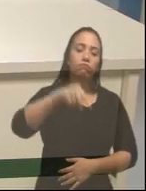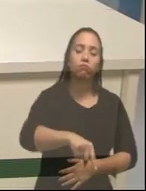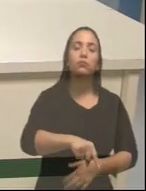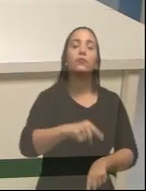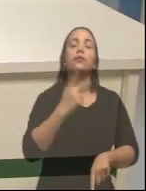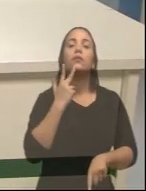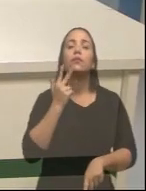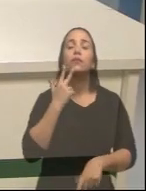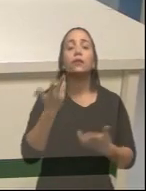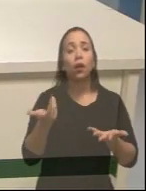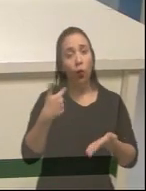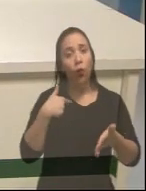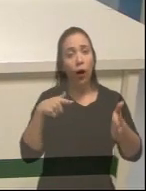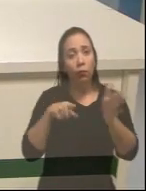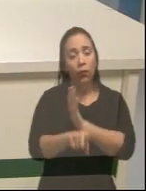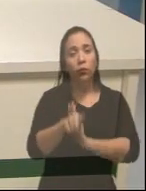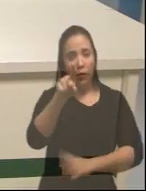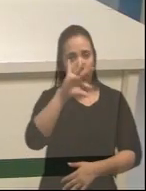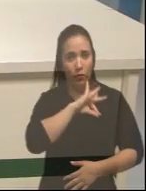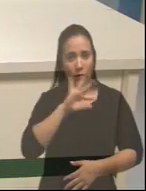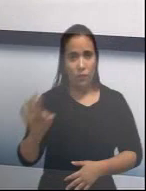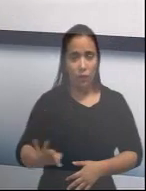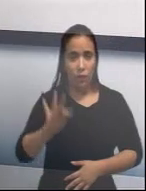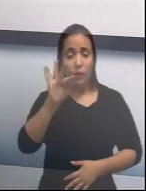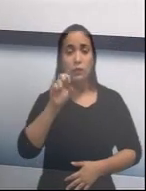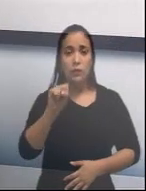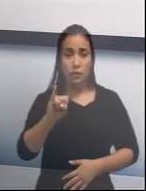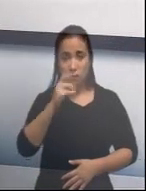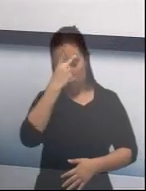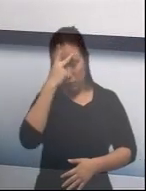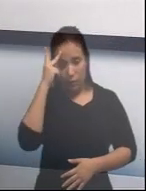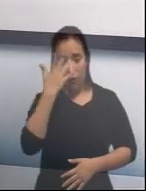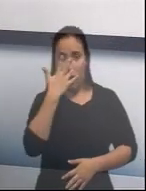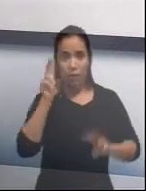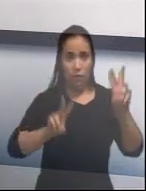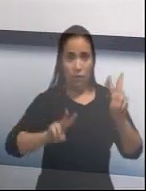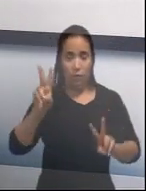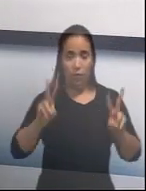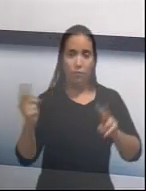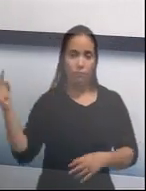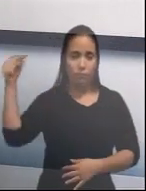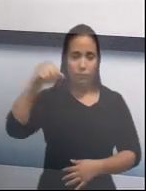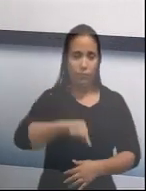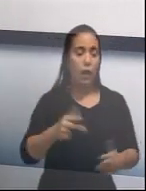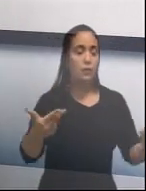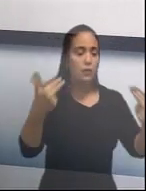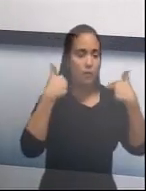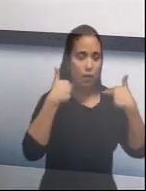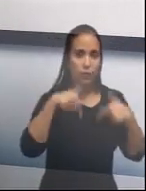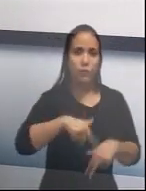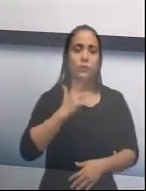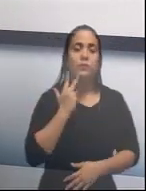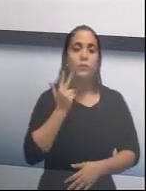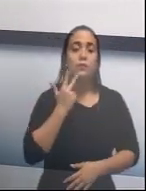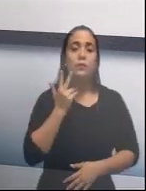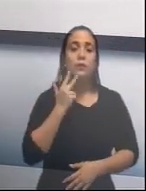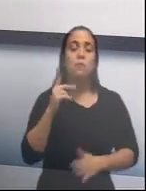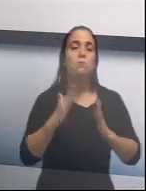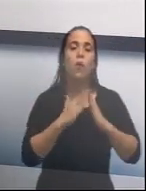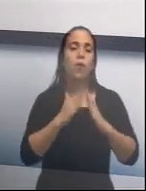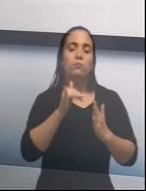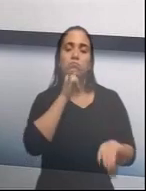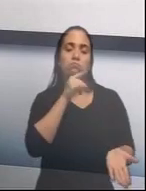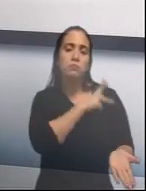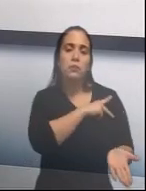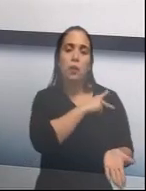queria perguntar ao Supremo da Polícia Federal. Se o rapaz está aqui no Carnaval, passou aqui agora, perdeu a carteira ou foi assaltado, se ele é do Piauí, do